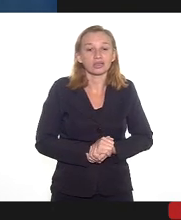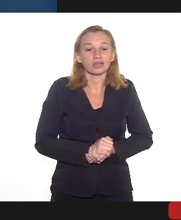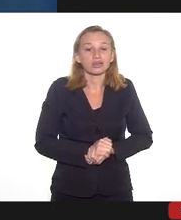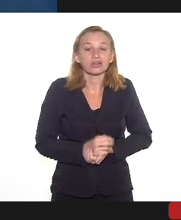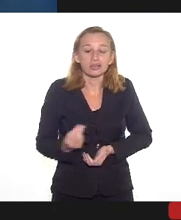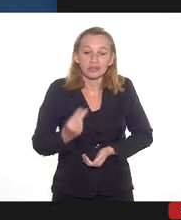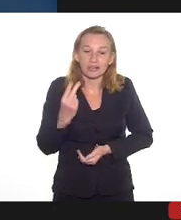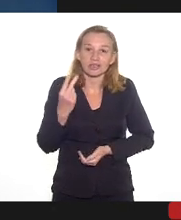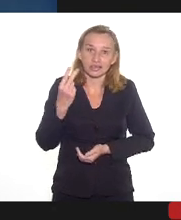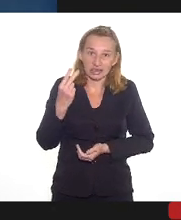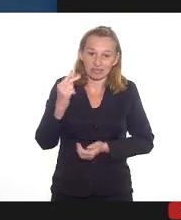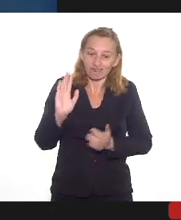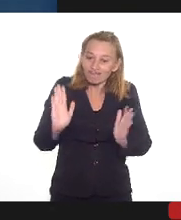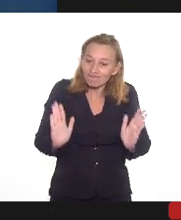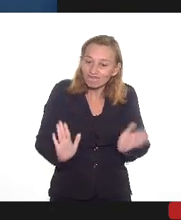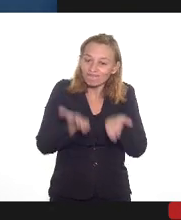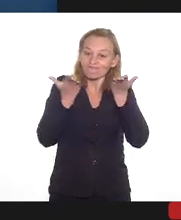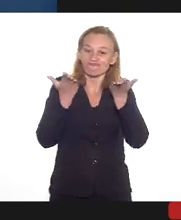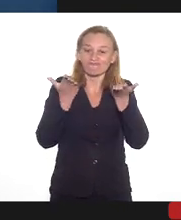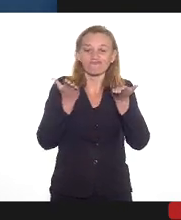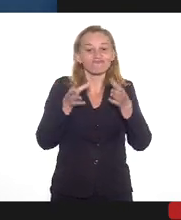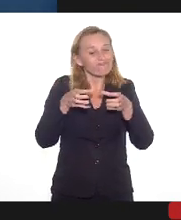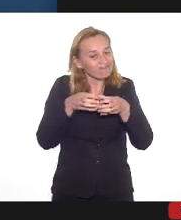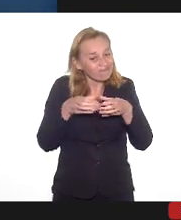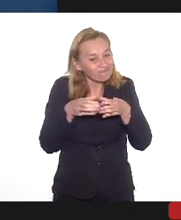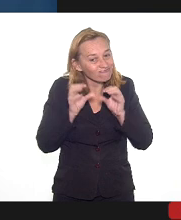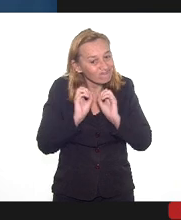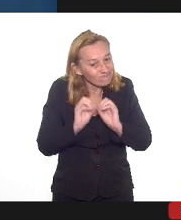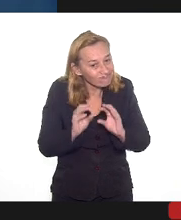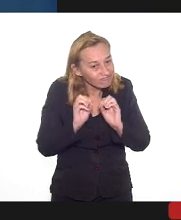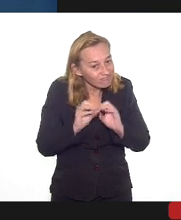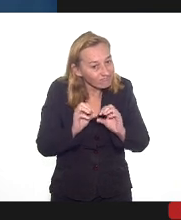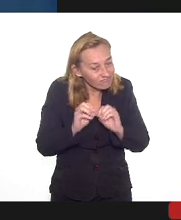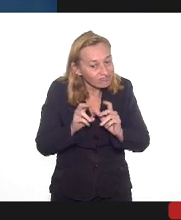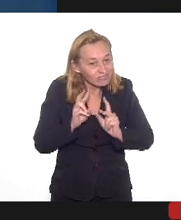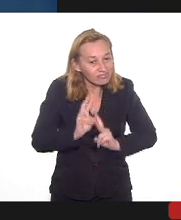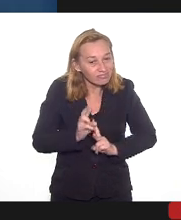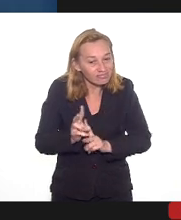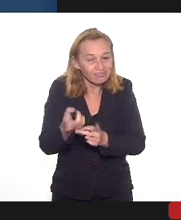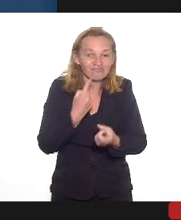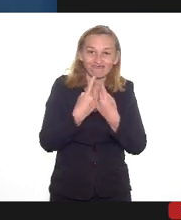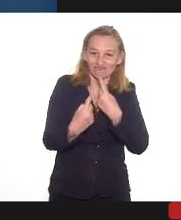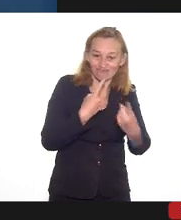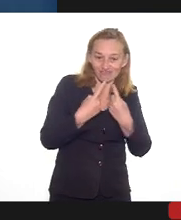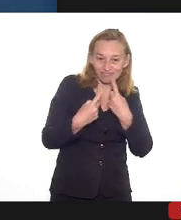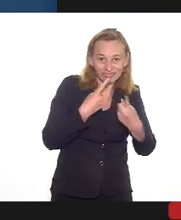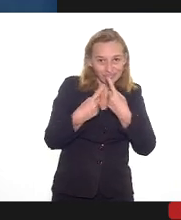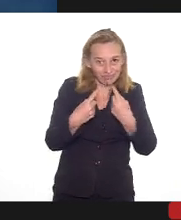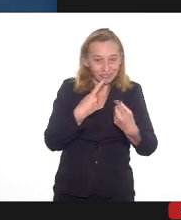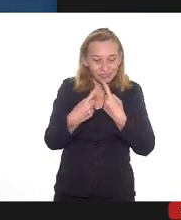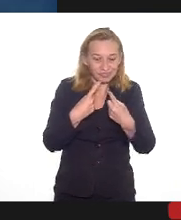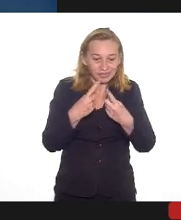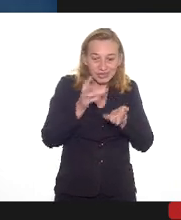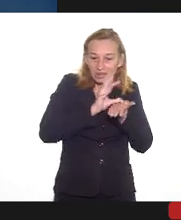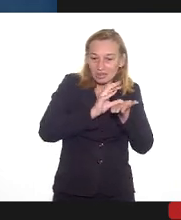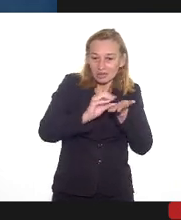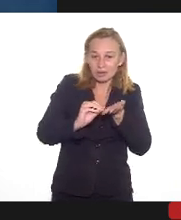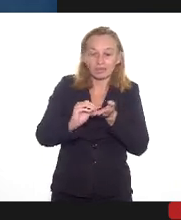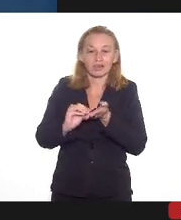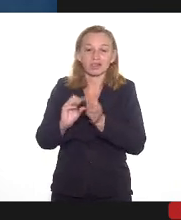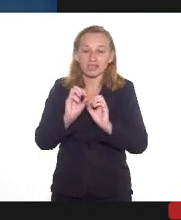valorizando e muito a iniciativa desta Comissão de Educação de manter o diálogo aberto sobre as pautas de